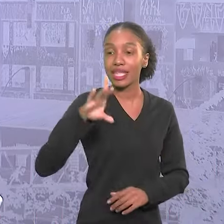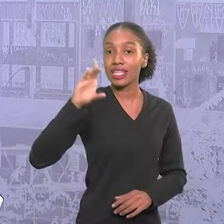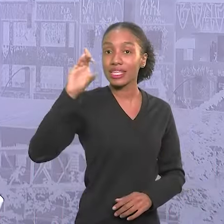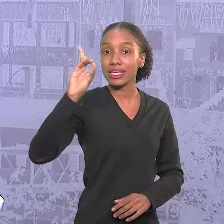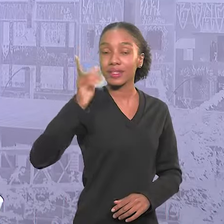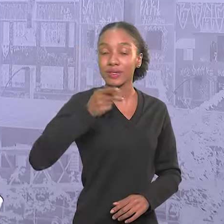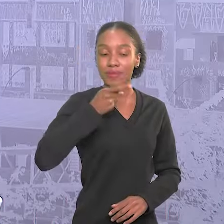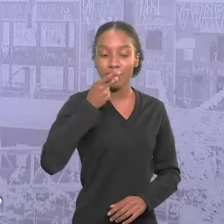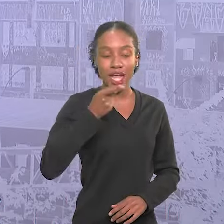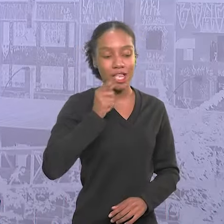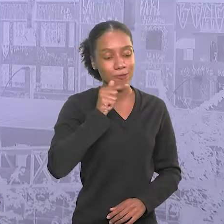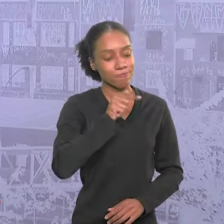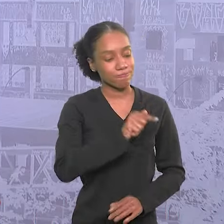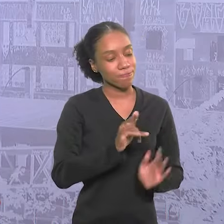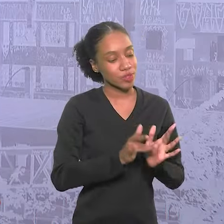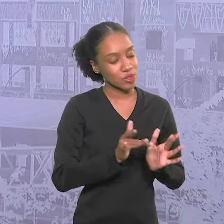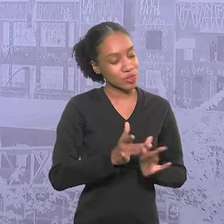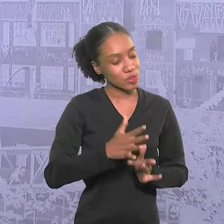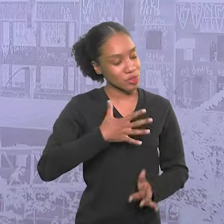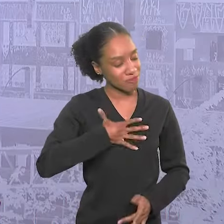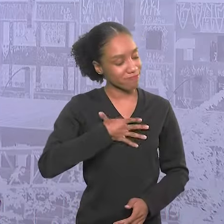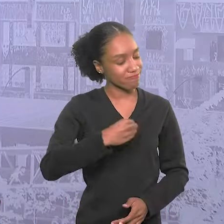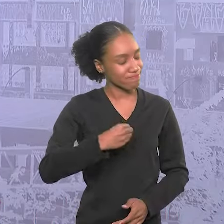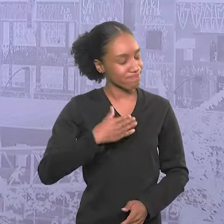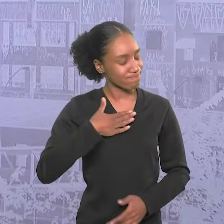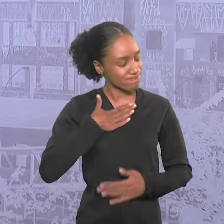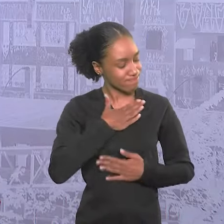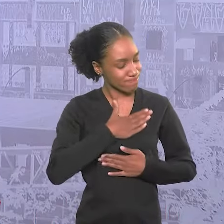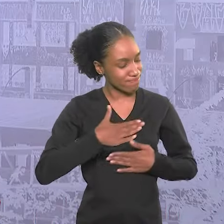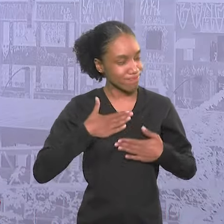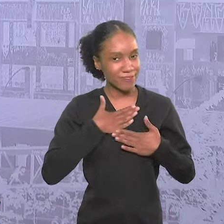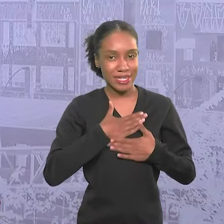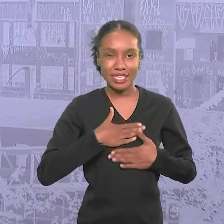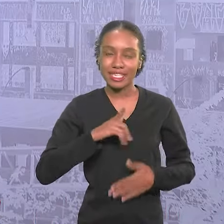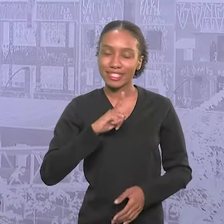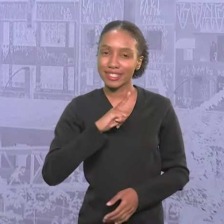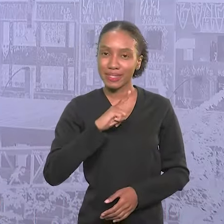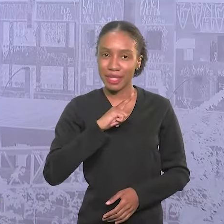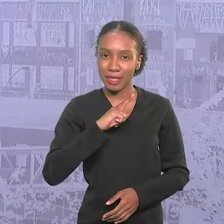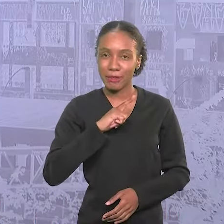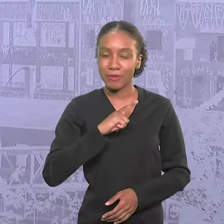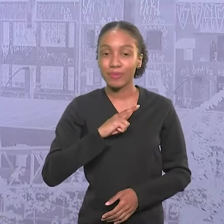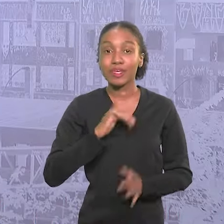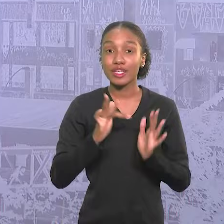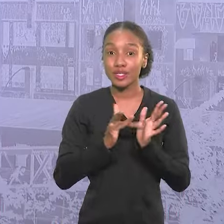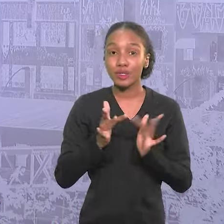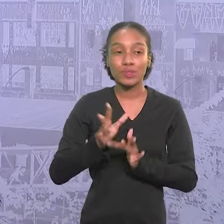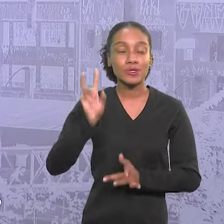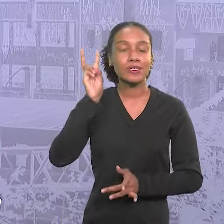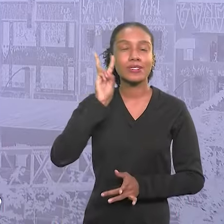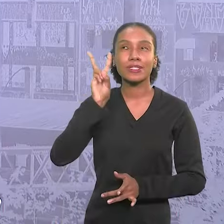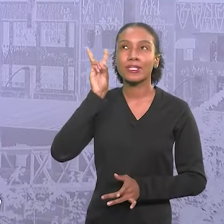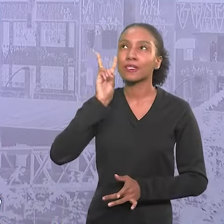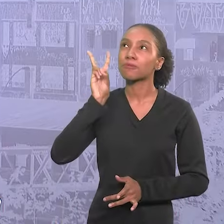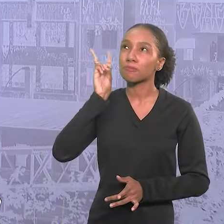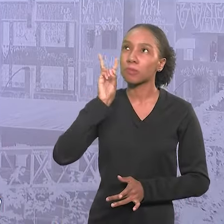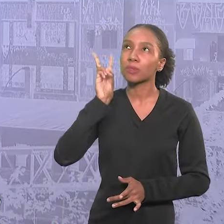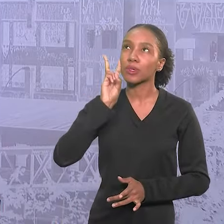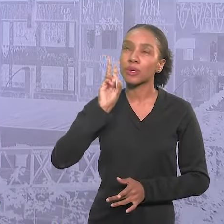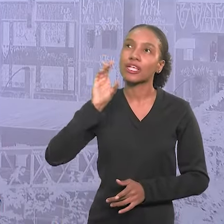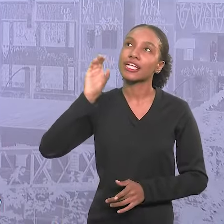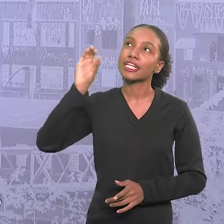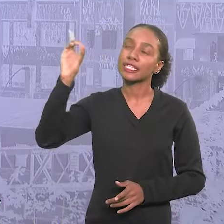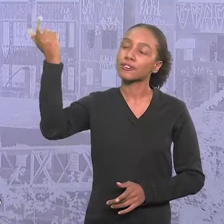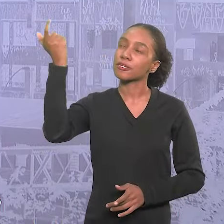diz Este é o meu filho a quem me dá muito prazer palavras suficientes para manter